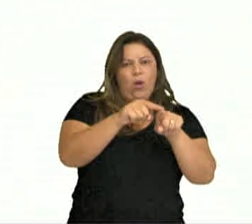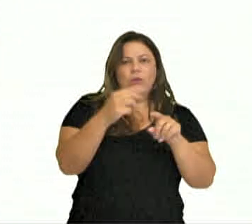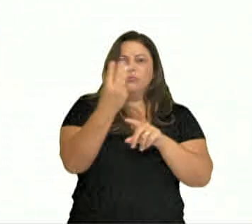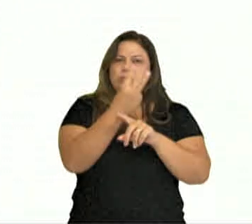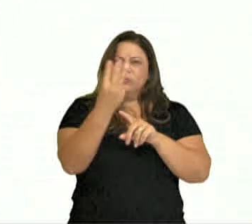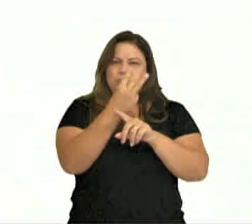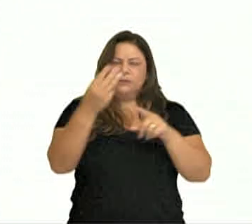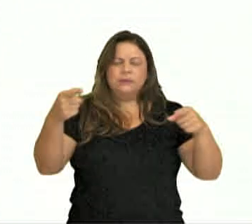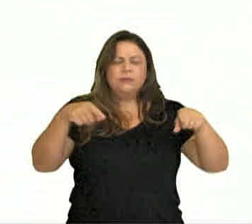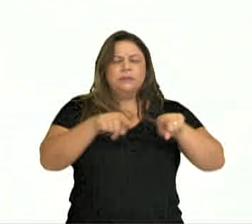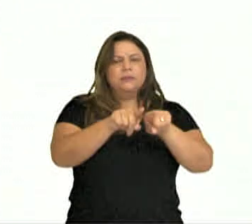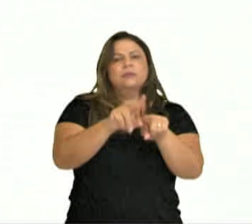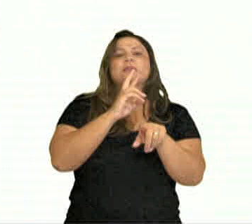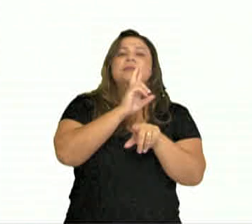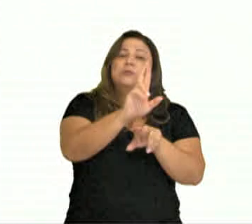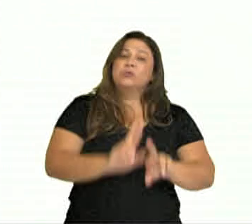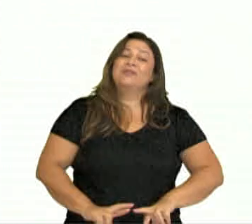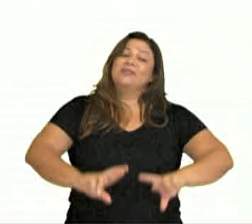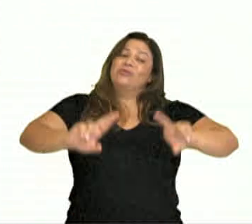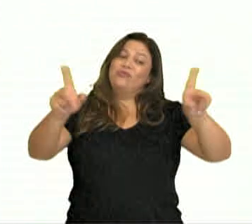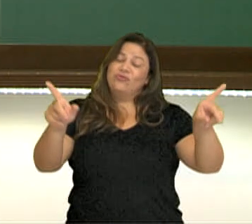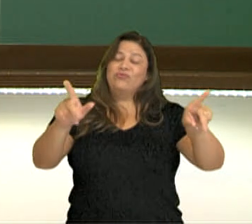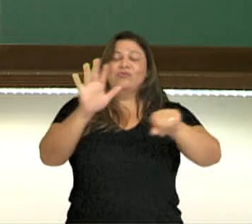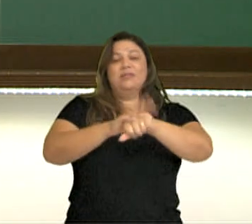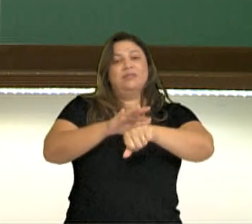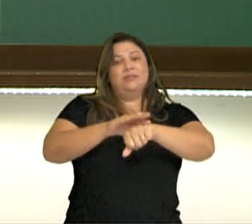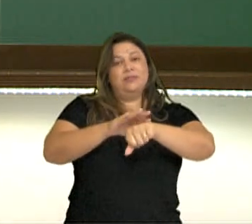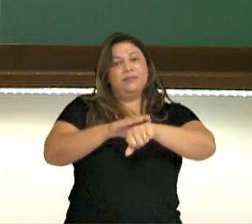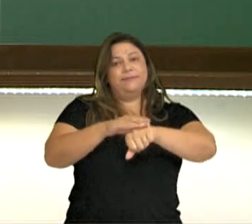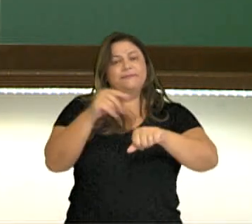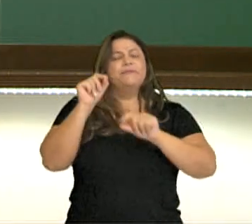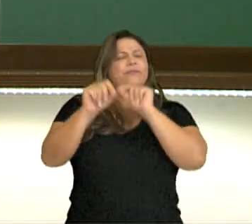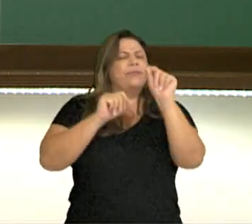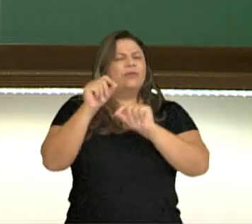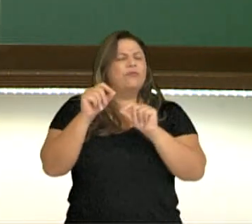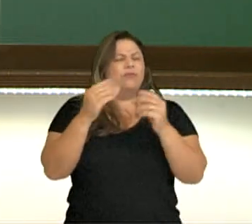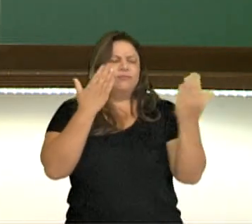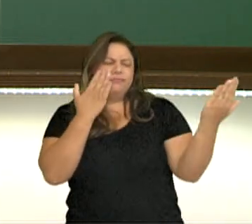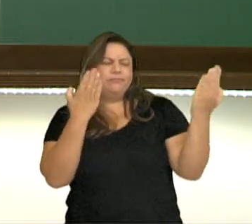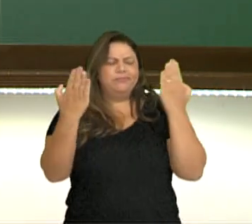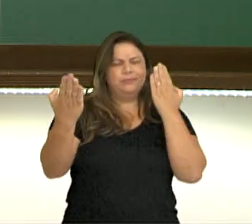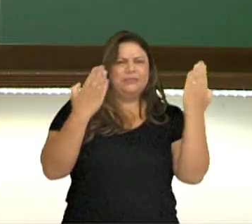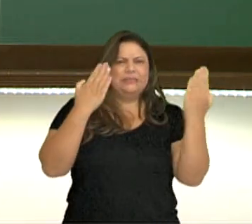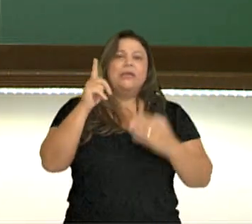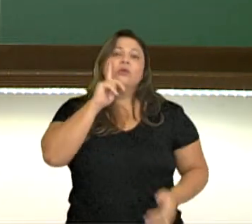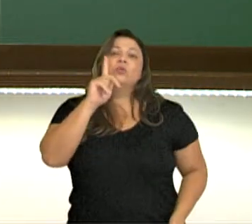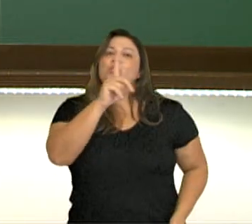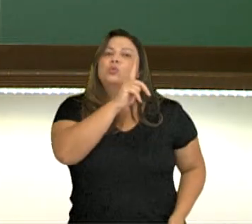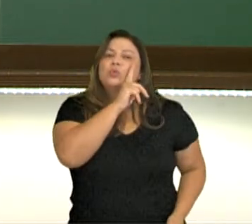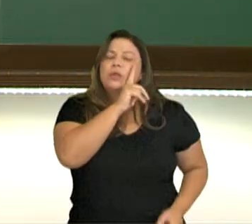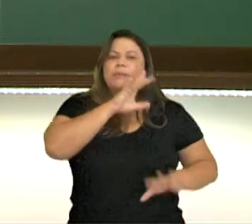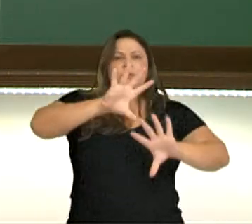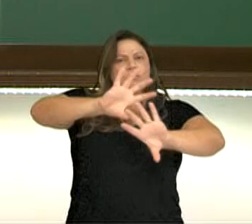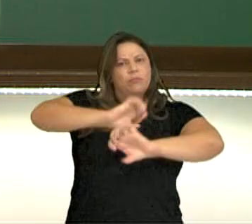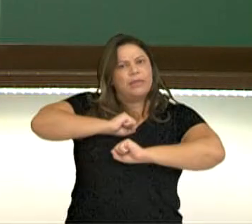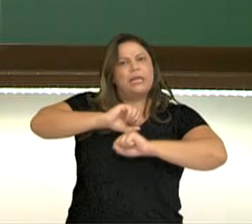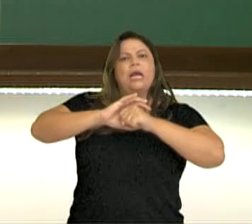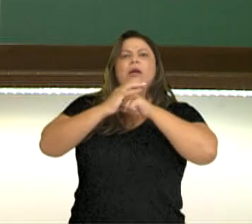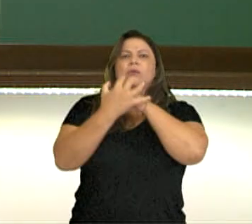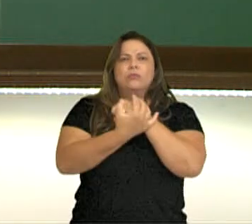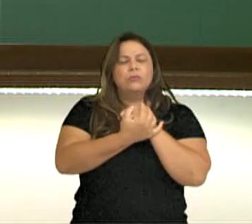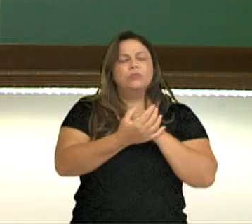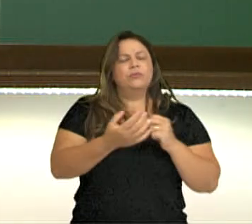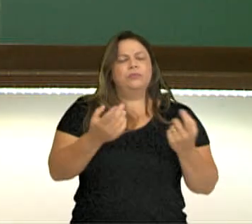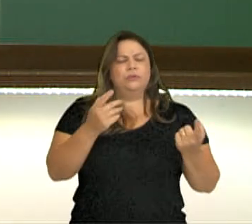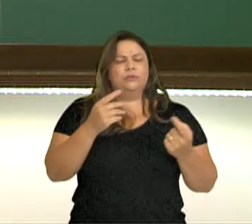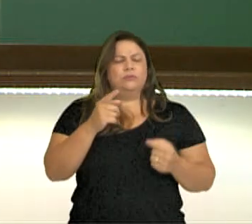apresentaram respostas diferentes à infecção. Então, o que foi feito aqui, gente? Eles começaram a comparar irmãos gêmeos que foram infectados pelo Covid. E eles viram